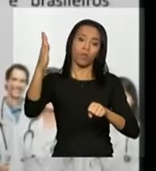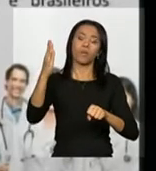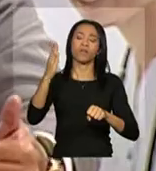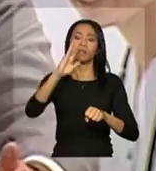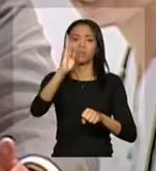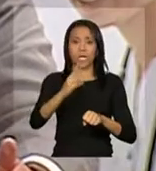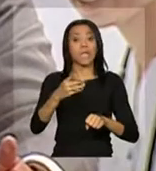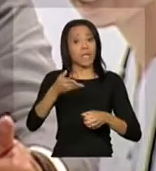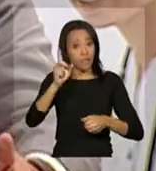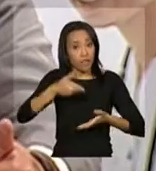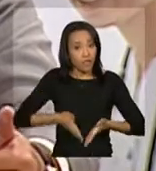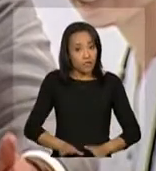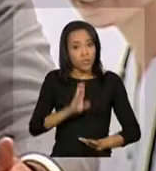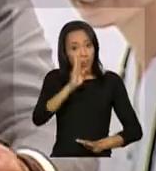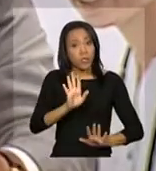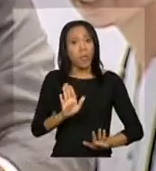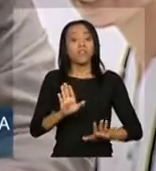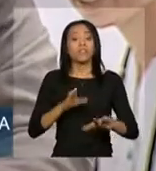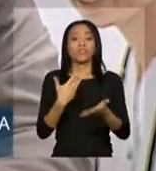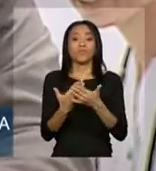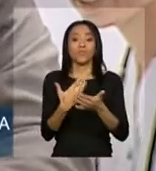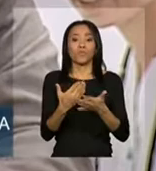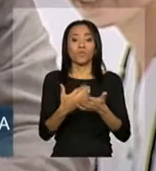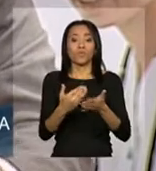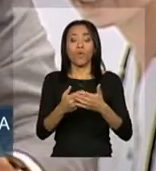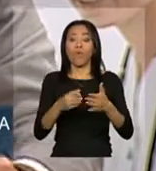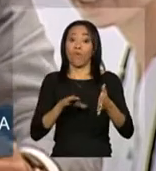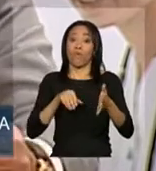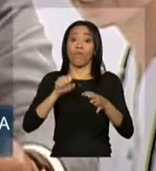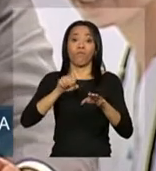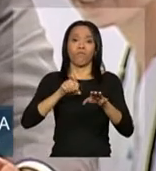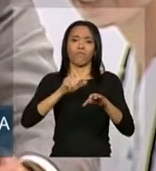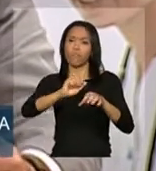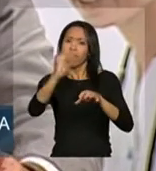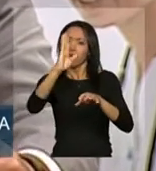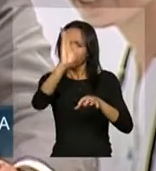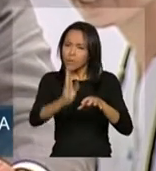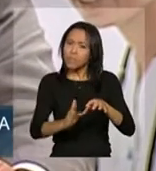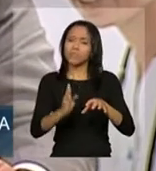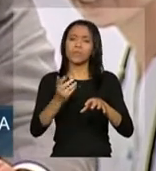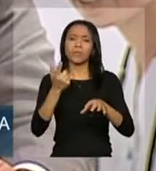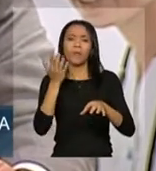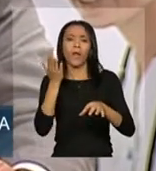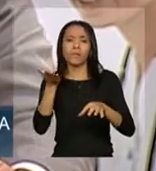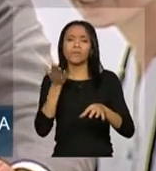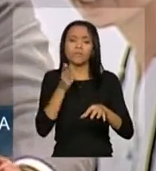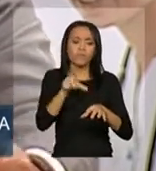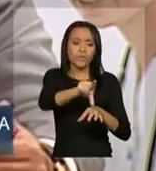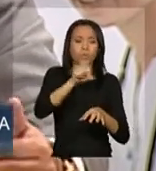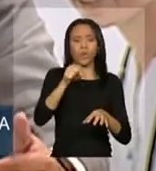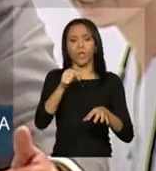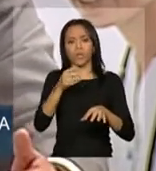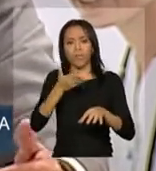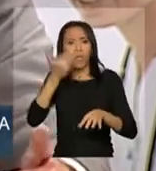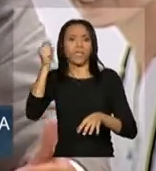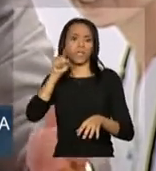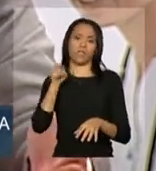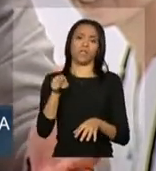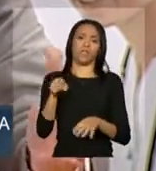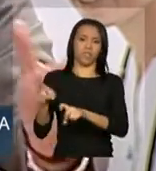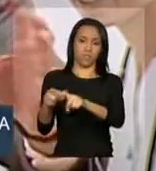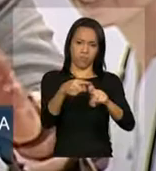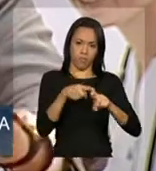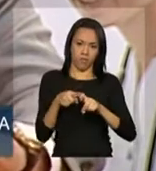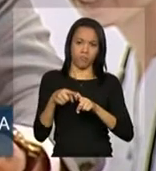exterior tem prioridade em relação aos médicos estrangeiros do momento da escolha e da alocação do município fruto que